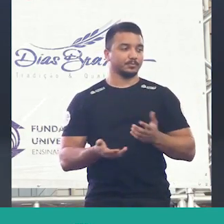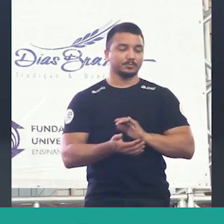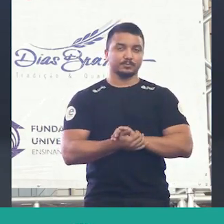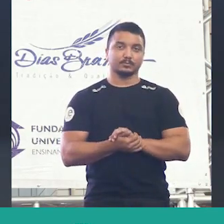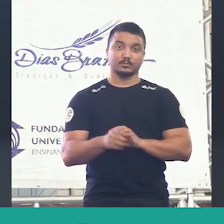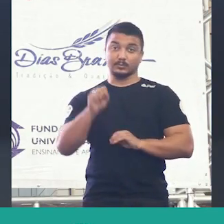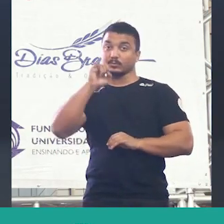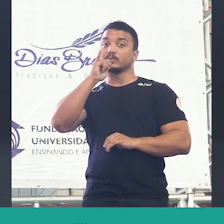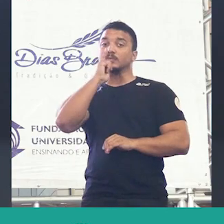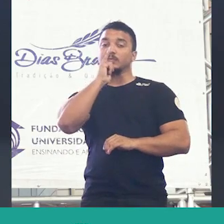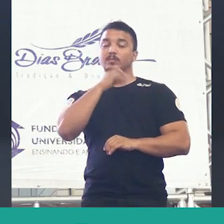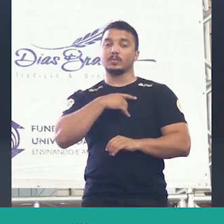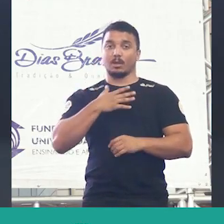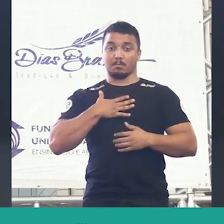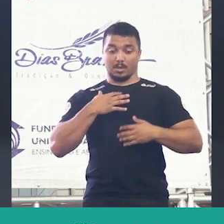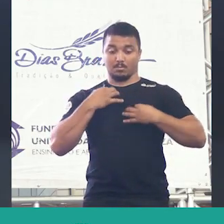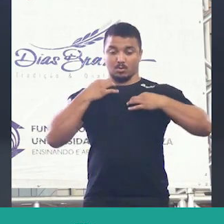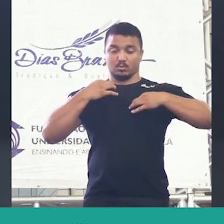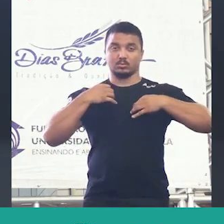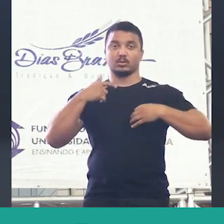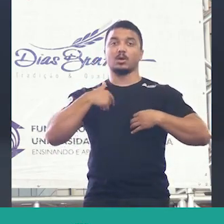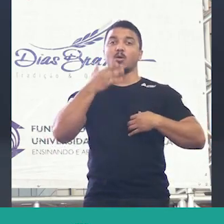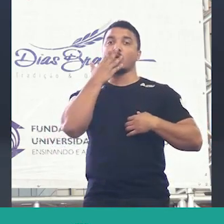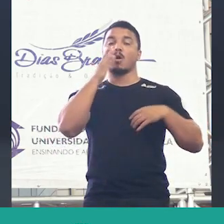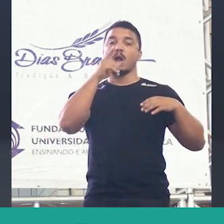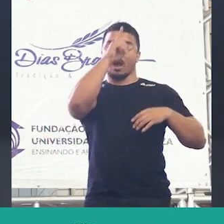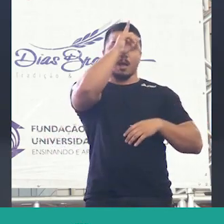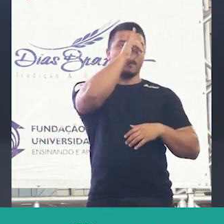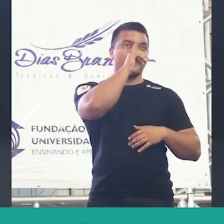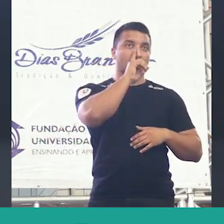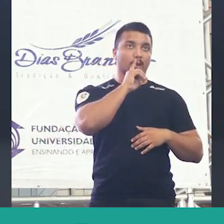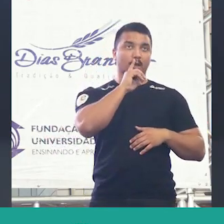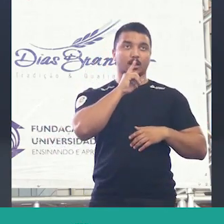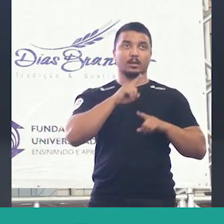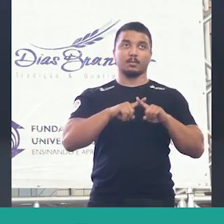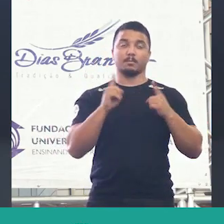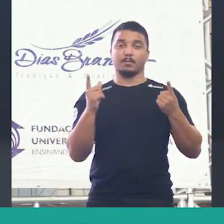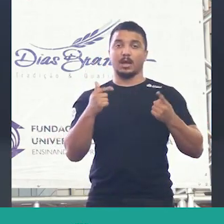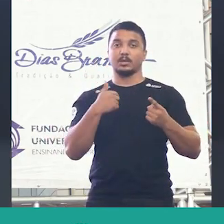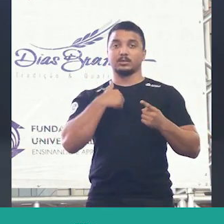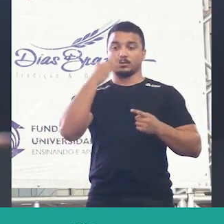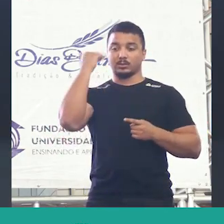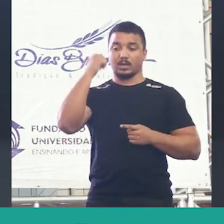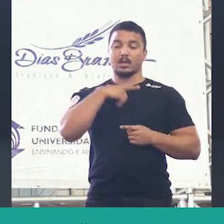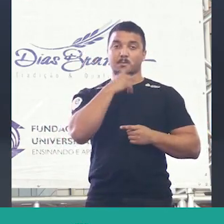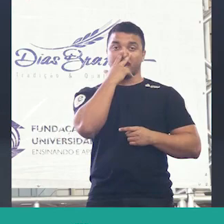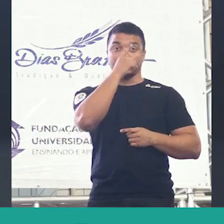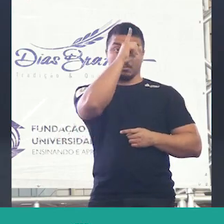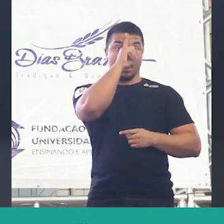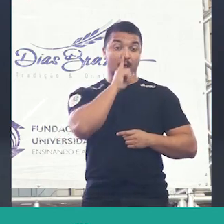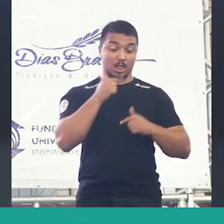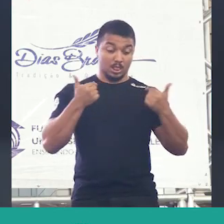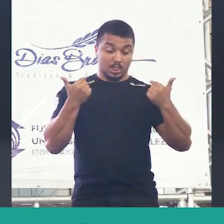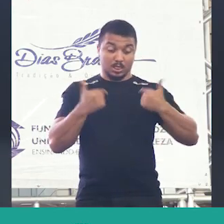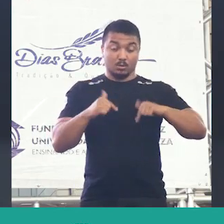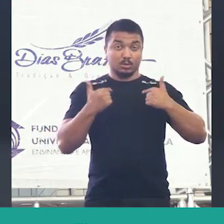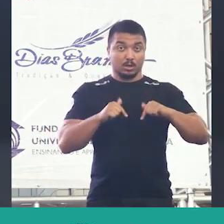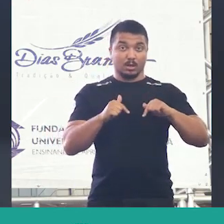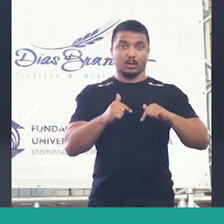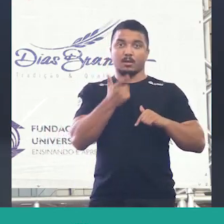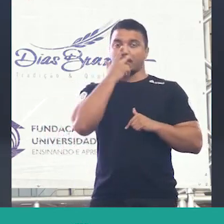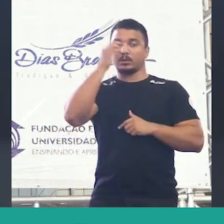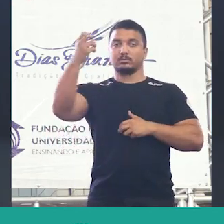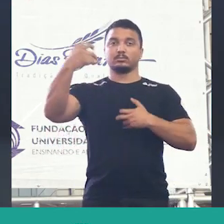Então, se a minha blusa, ela é amarela, mas eu incido uma luz que não tem amarelo, ela